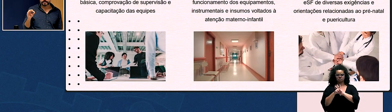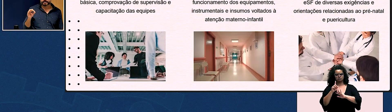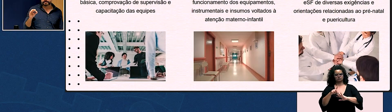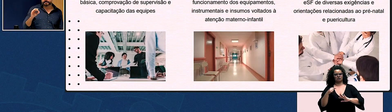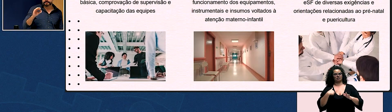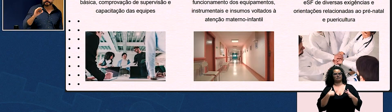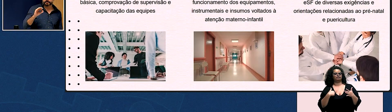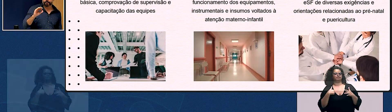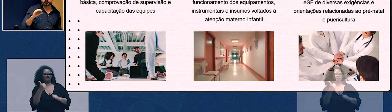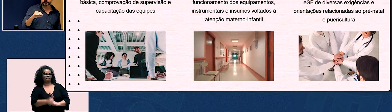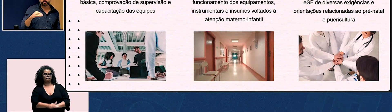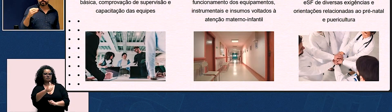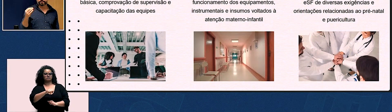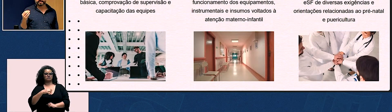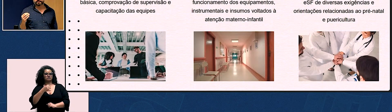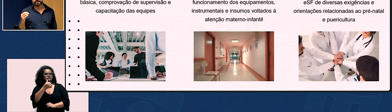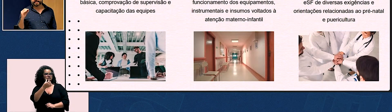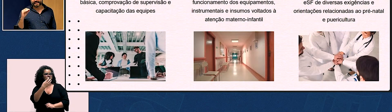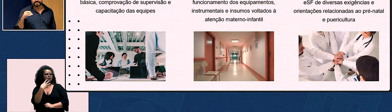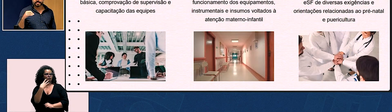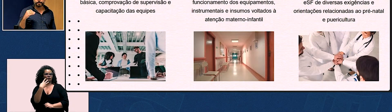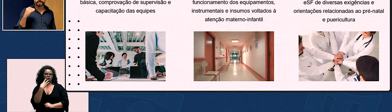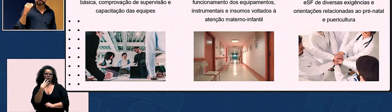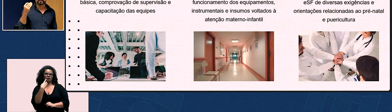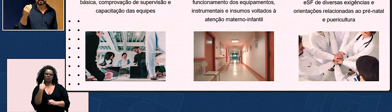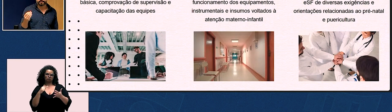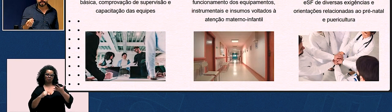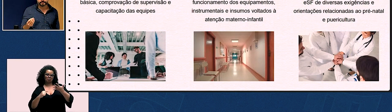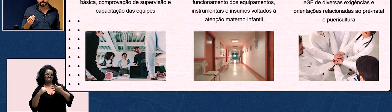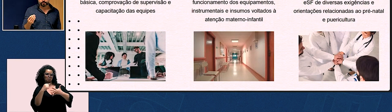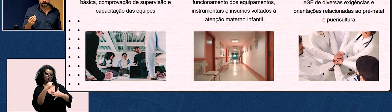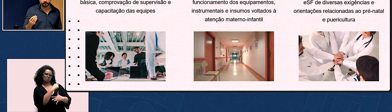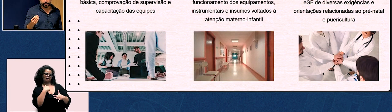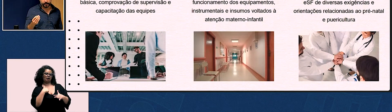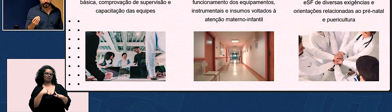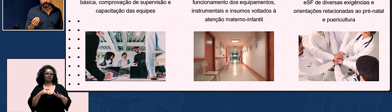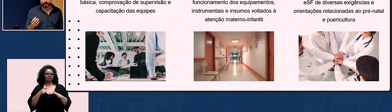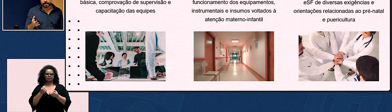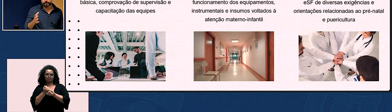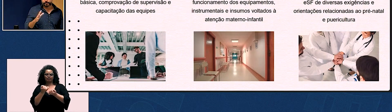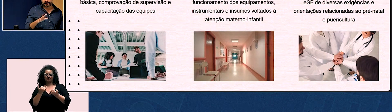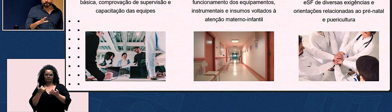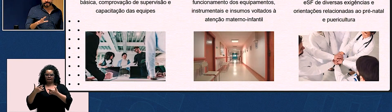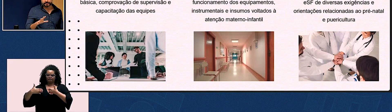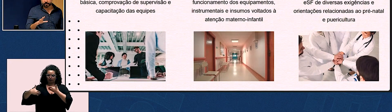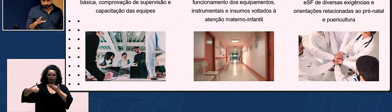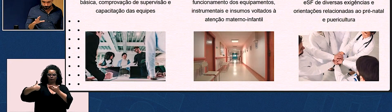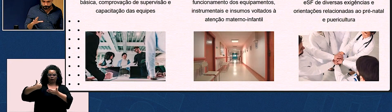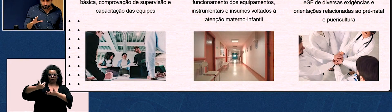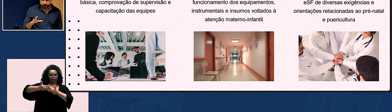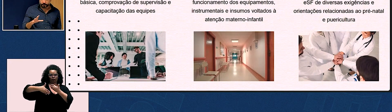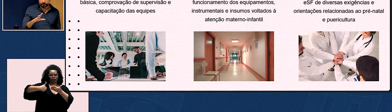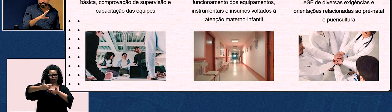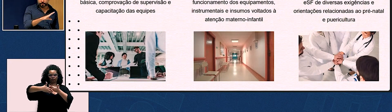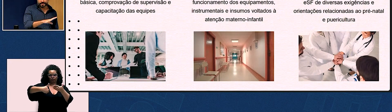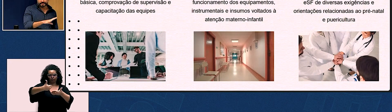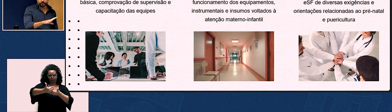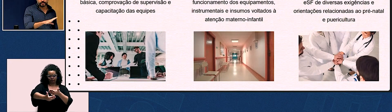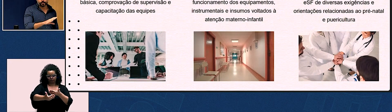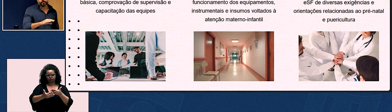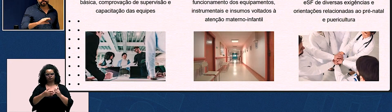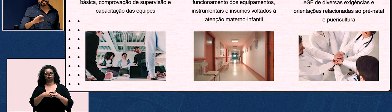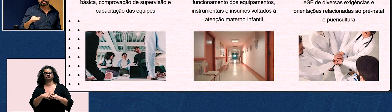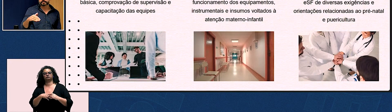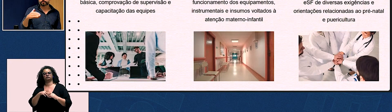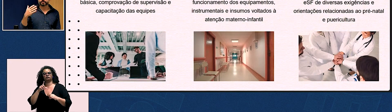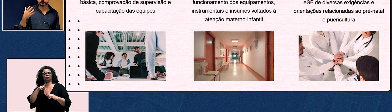verificação, e esses itens foram distribuídos dentro de 3 dimensões de avaliação, né? Primeira dimensão foi a dimensão